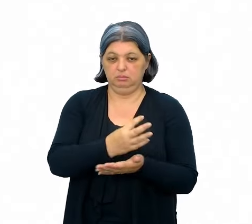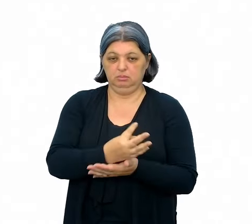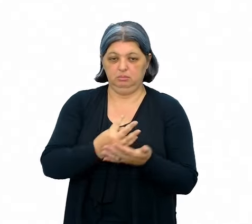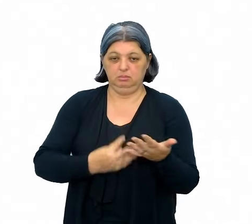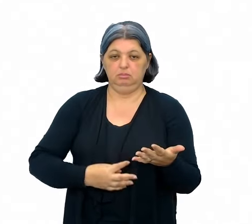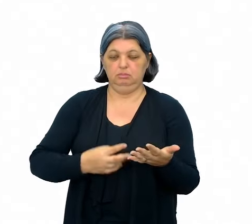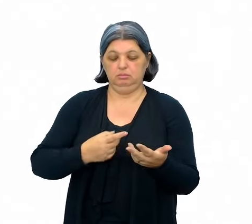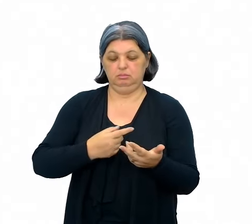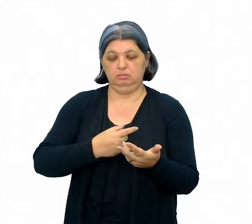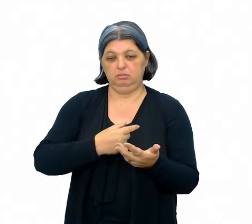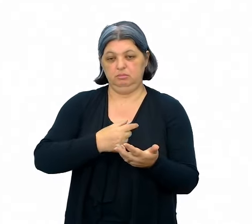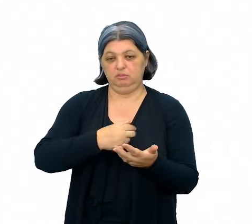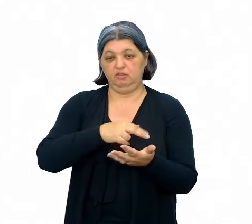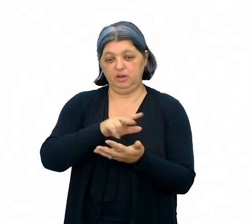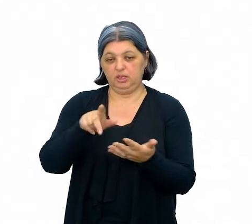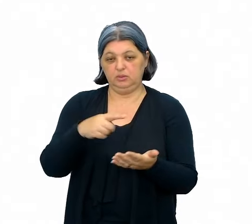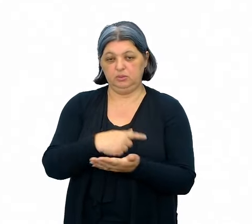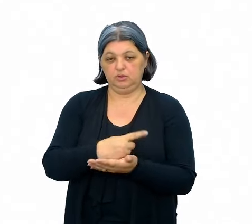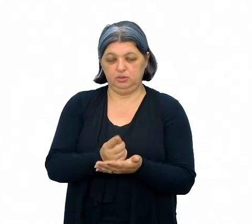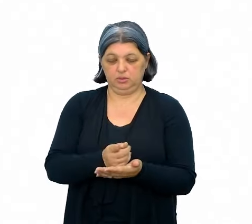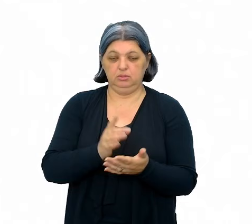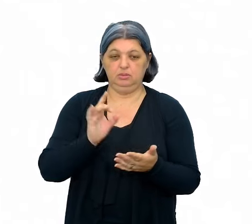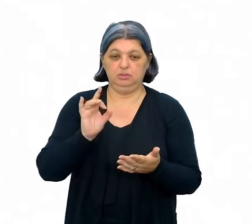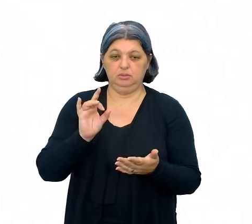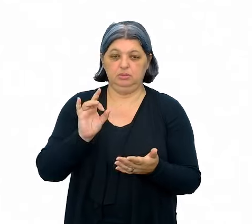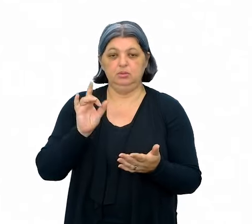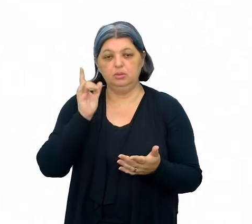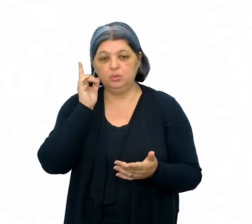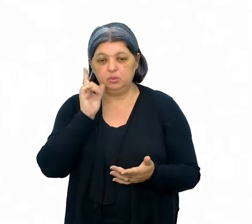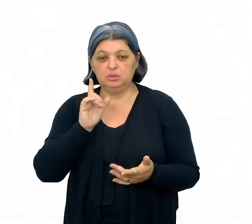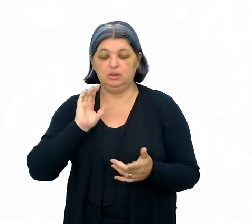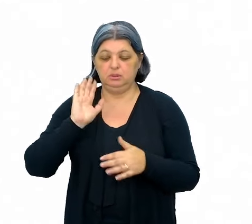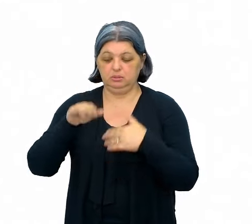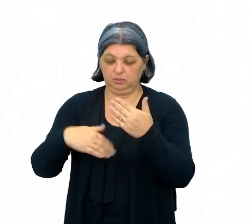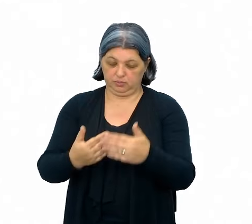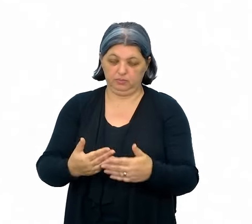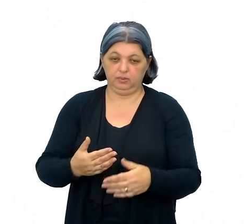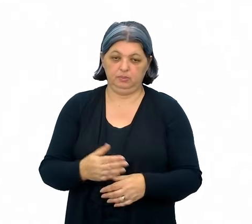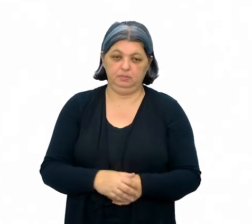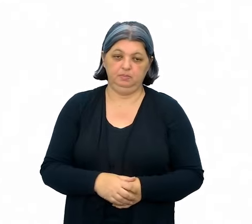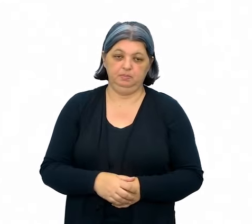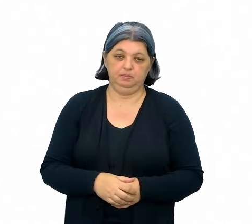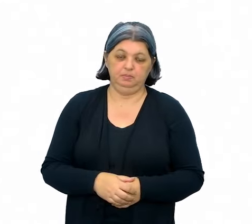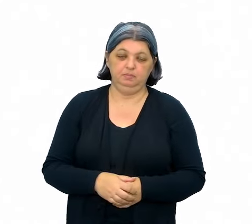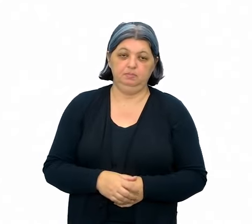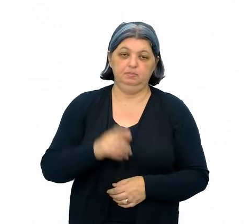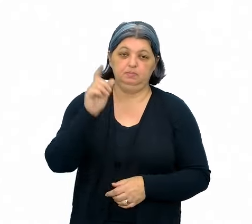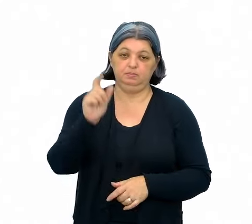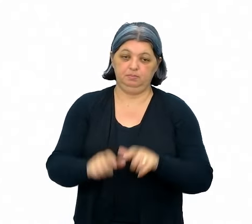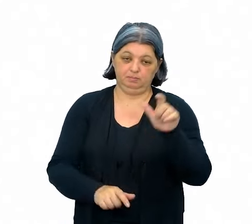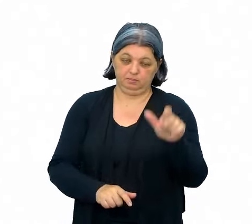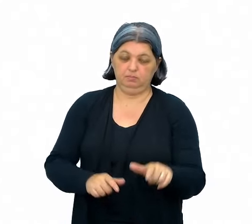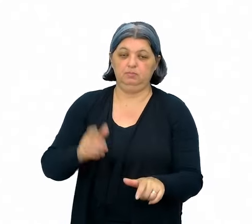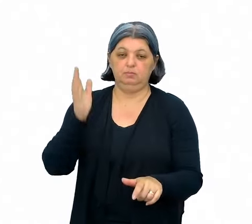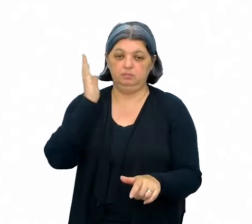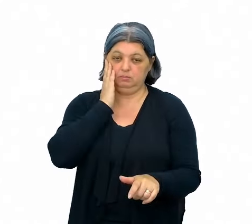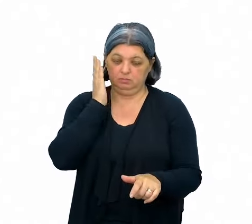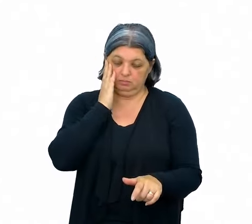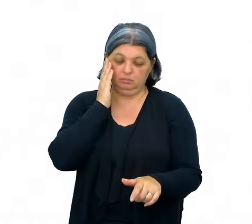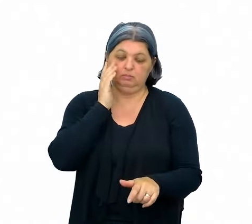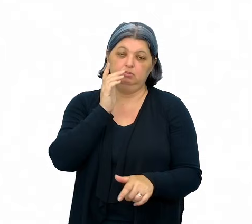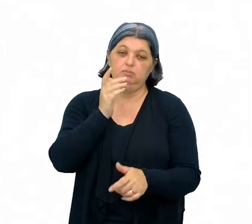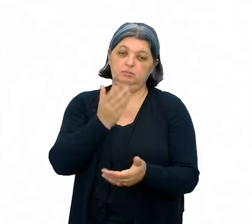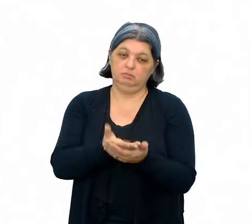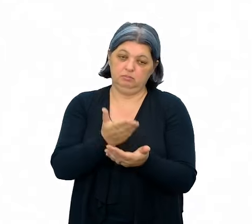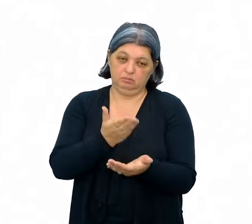textos de diferentes gêneros, somente poderá ser desenvolvida por aqueles estudantes alfabéticos, por